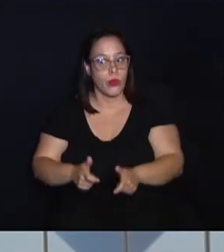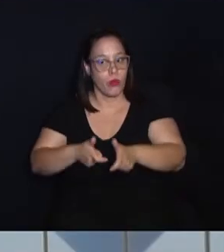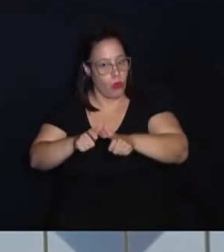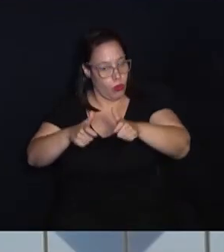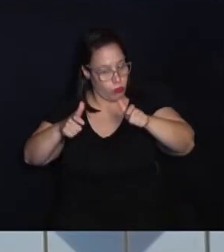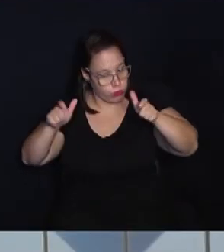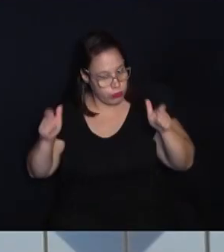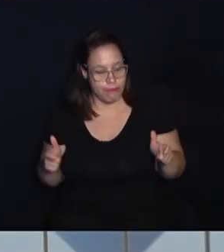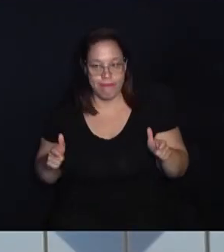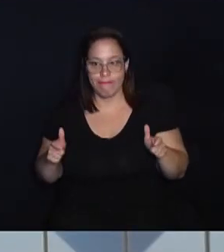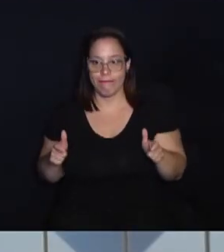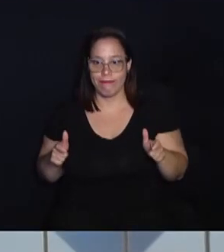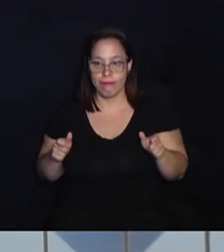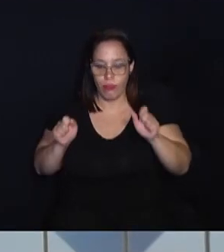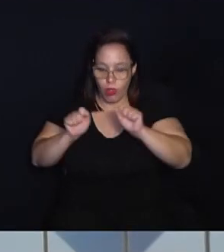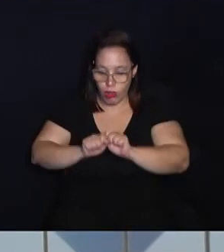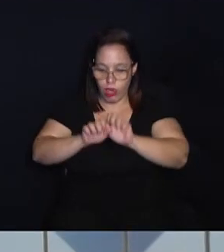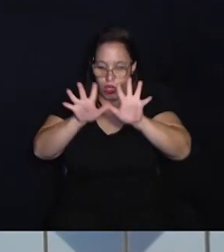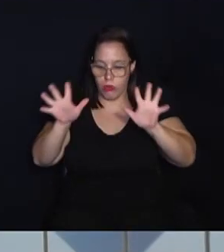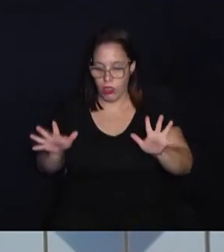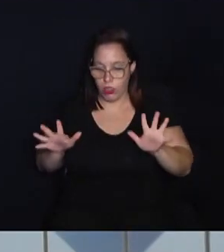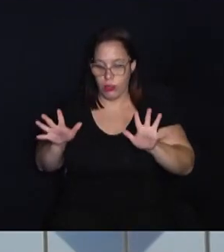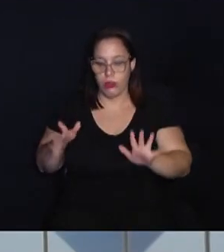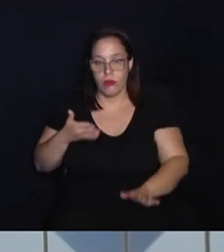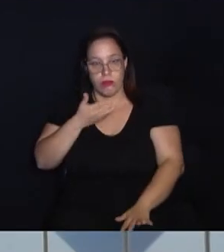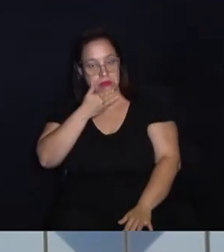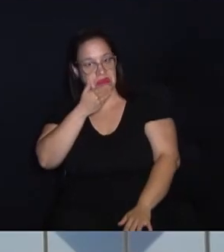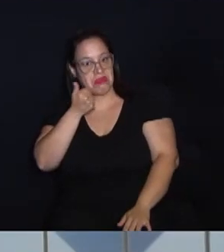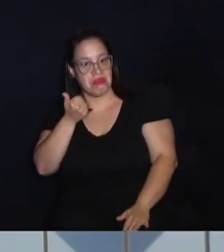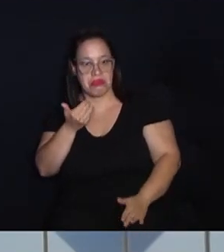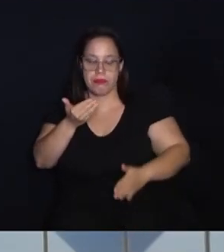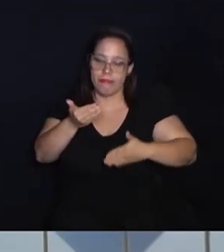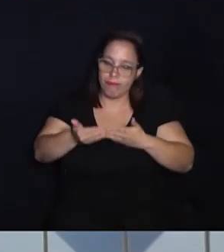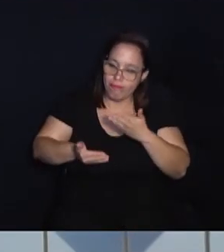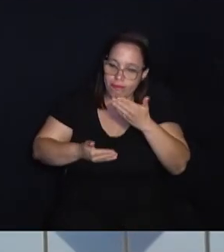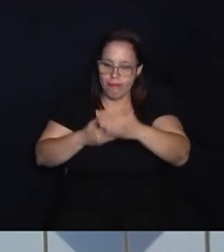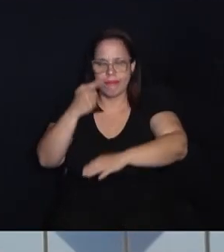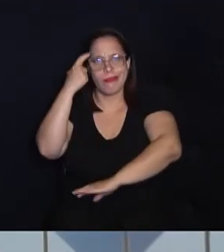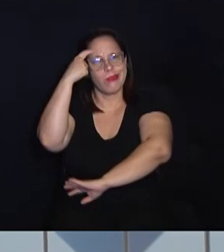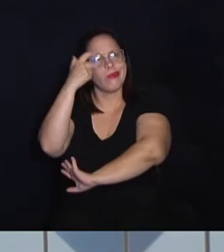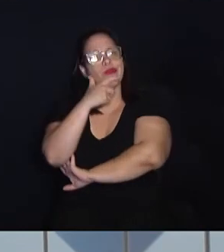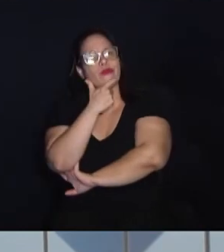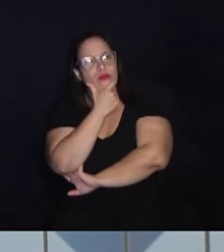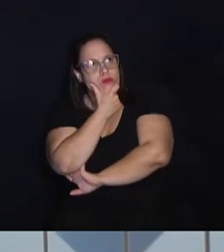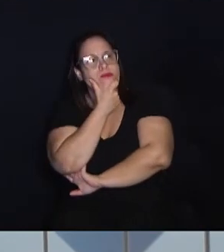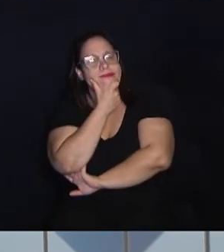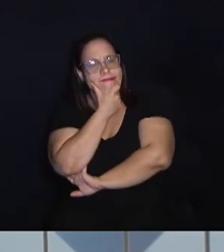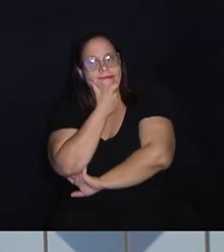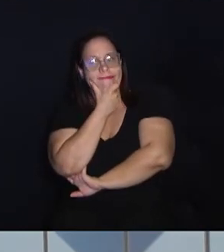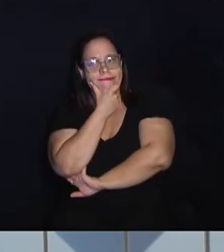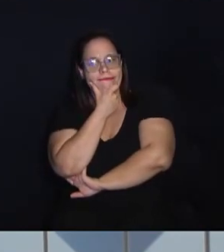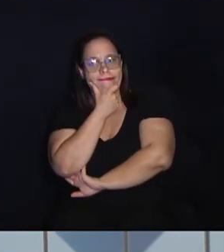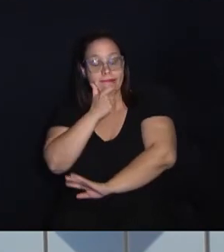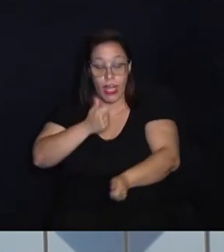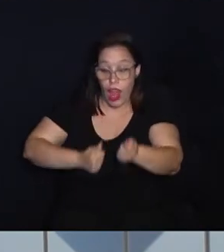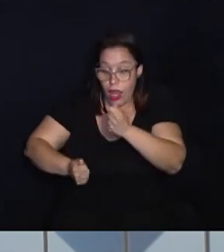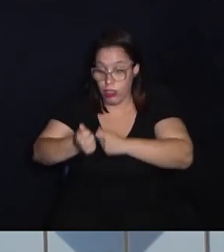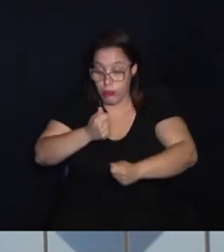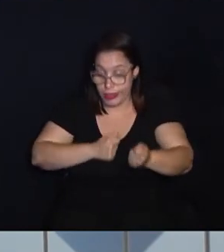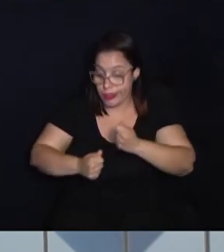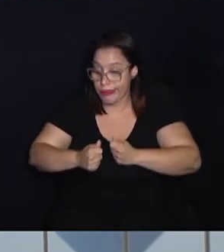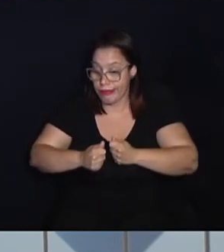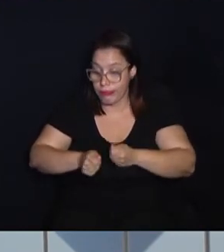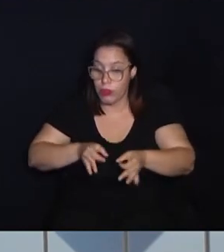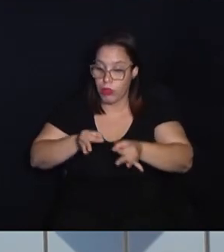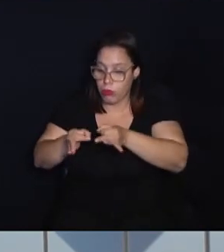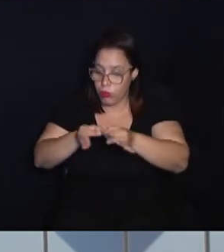ampliando a transparência, melhorando, aprimorando os processos, pensando numa reorganização administrativa da casa para preparar